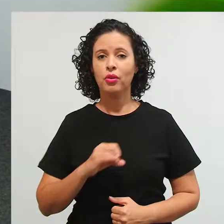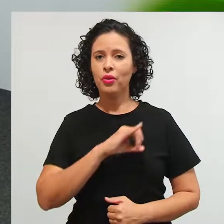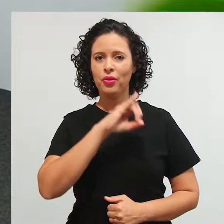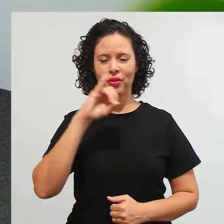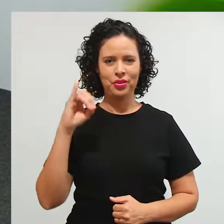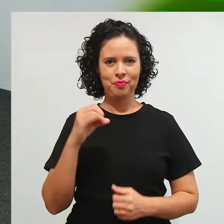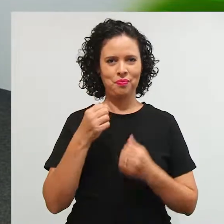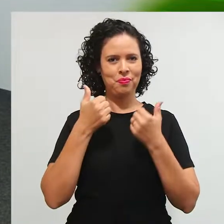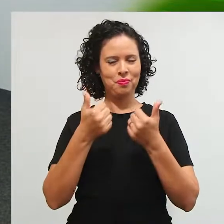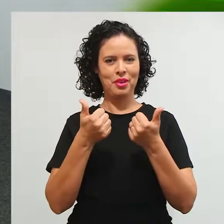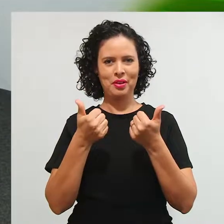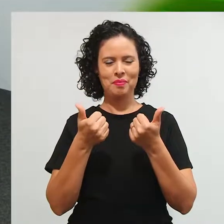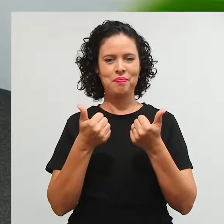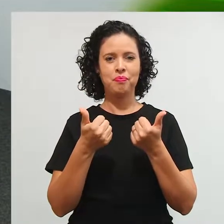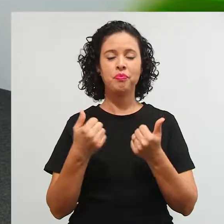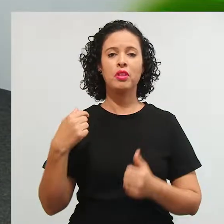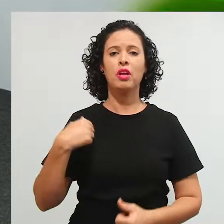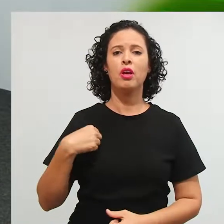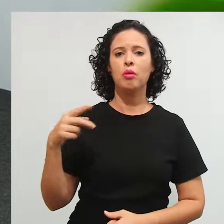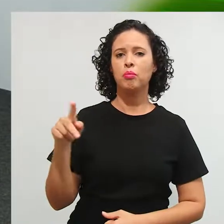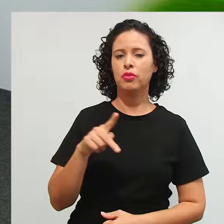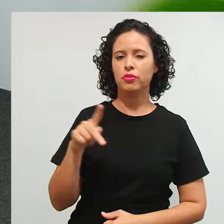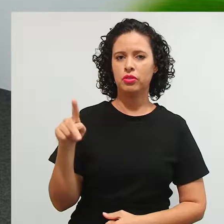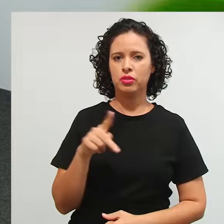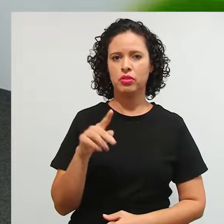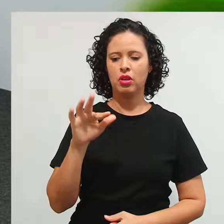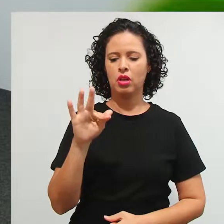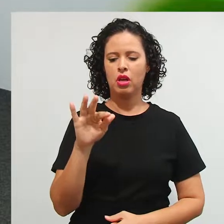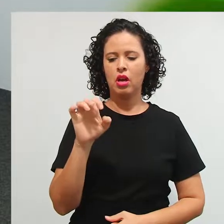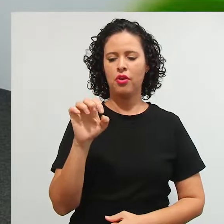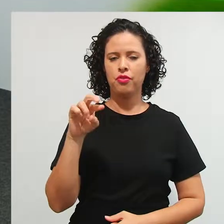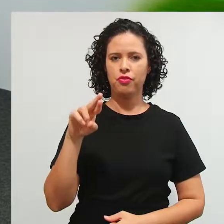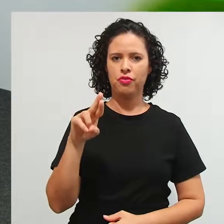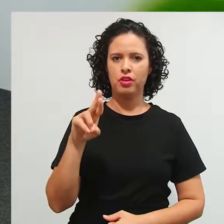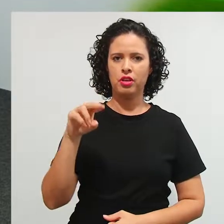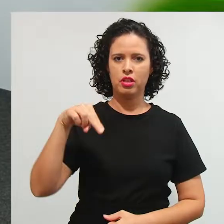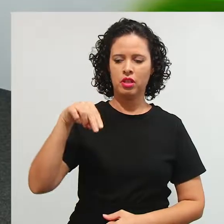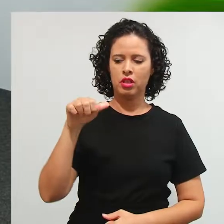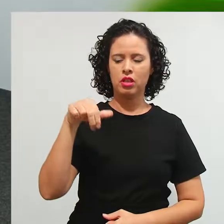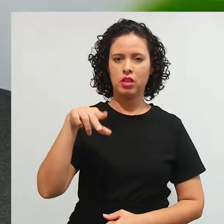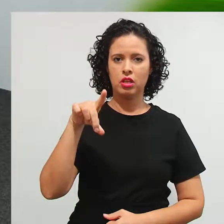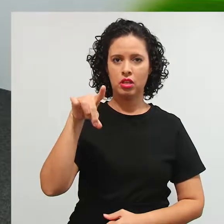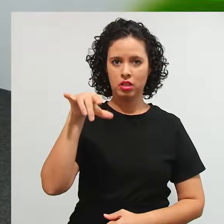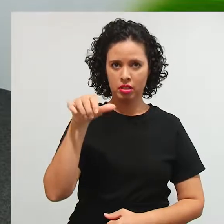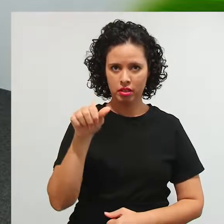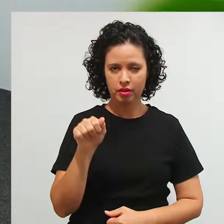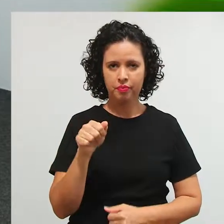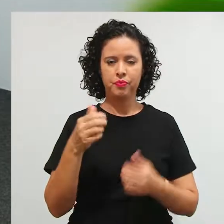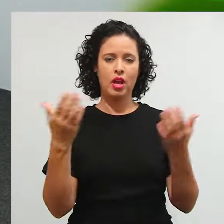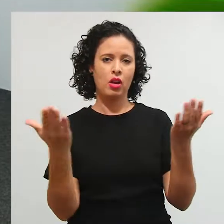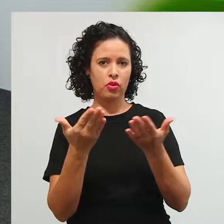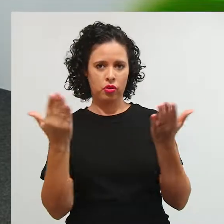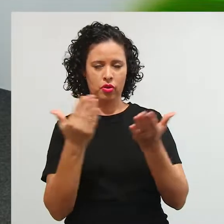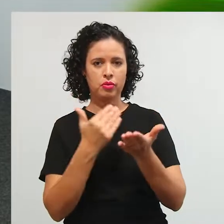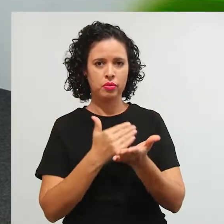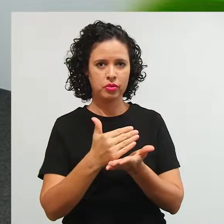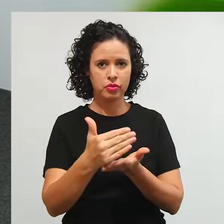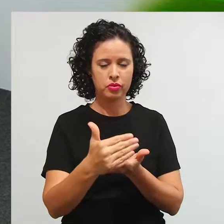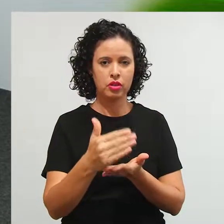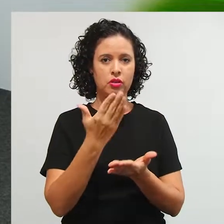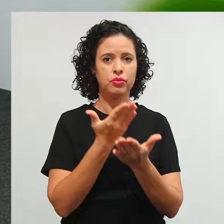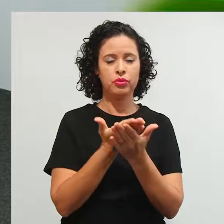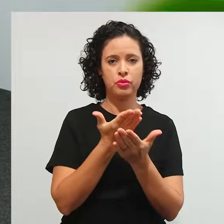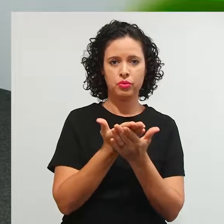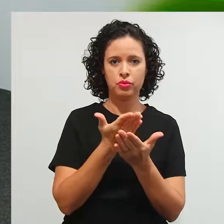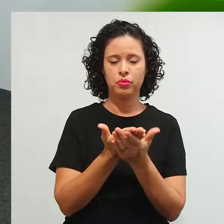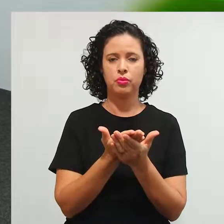Olá, tudo bem? Eu sou a professora Fernanda Amaral e vamos dar continuidade aos estudos